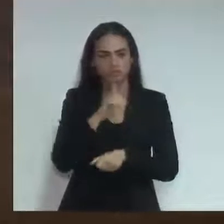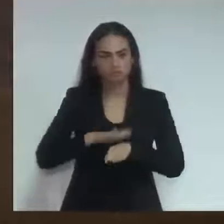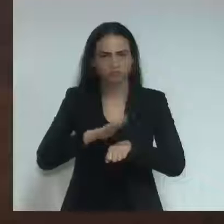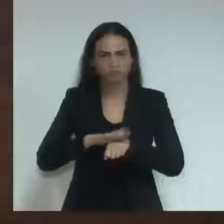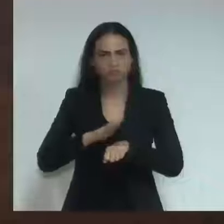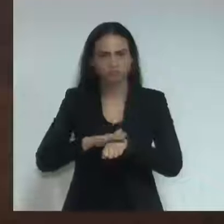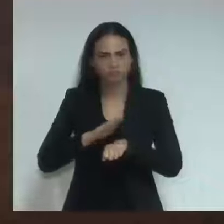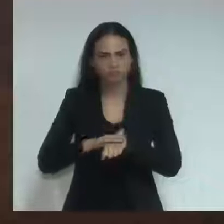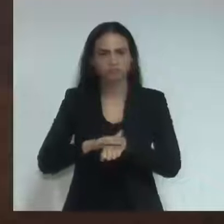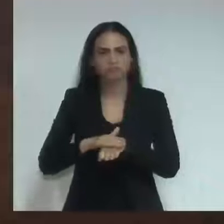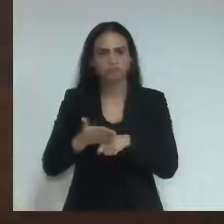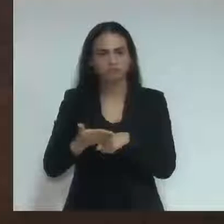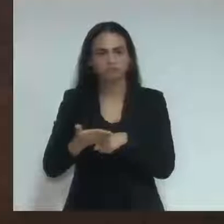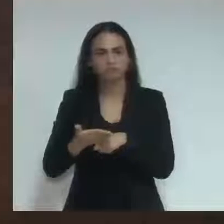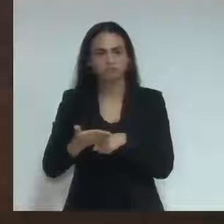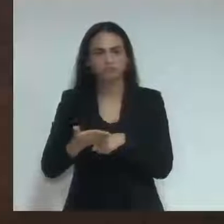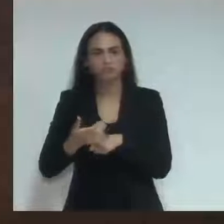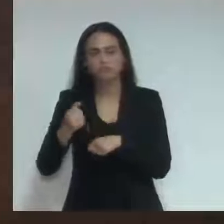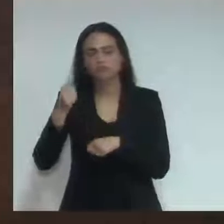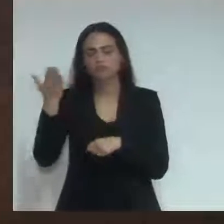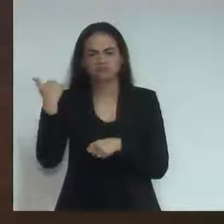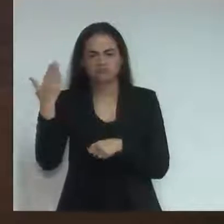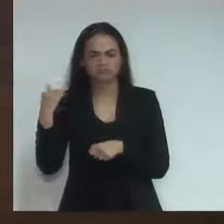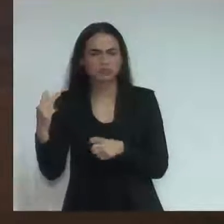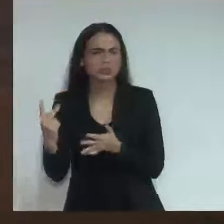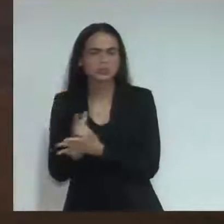dinheiro vinha para a Secretaria da Saúde,